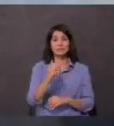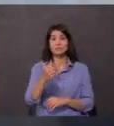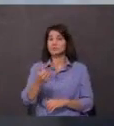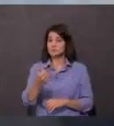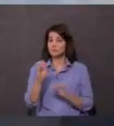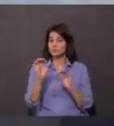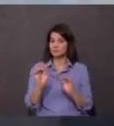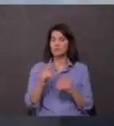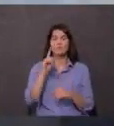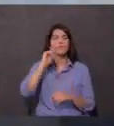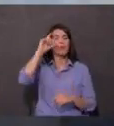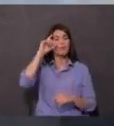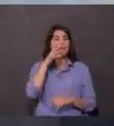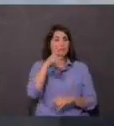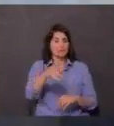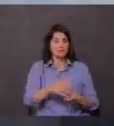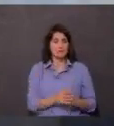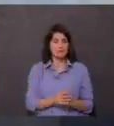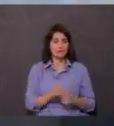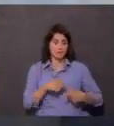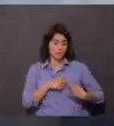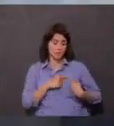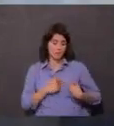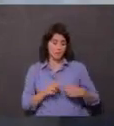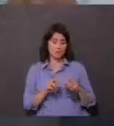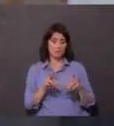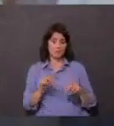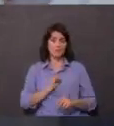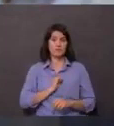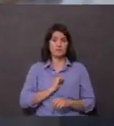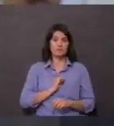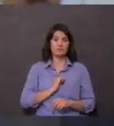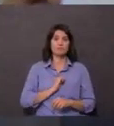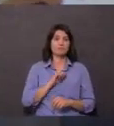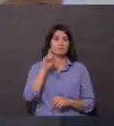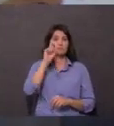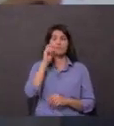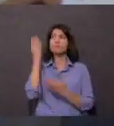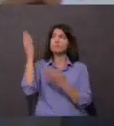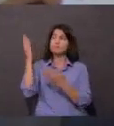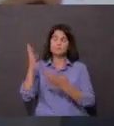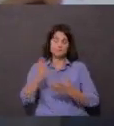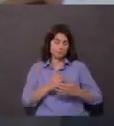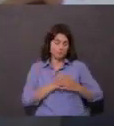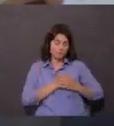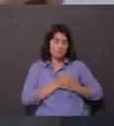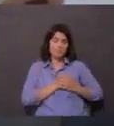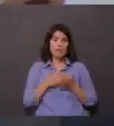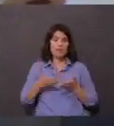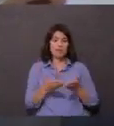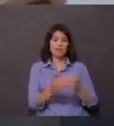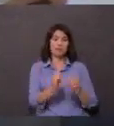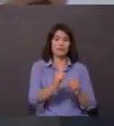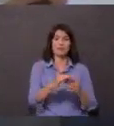Lúcia: o meu imaculado coração será o teu refúgio e o caminho que te conduzirá a